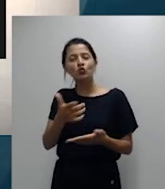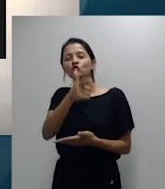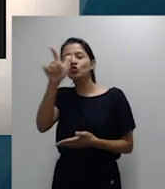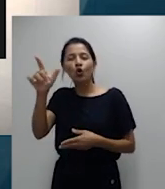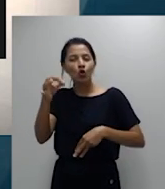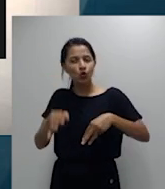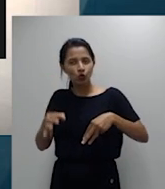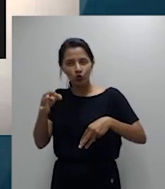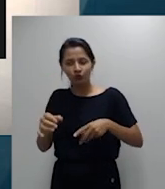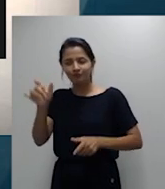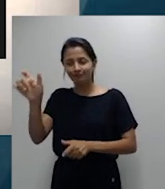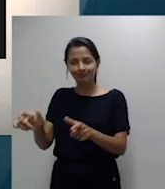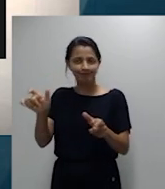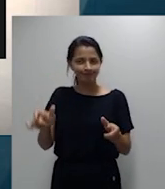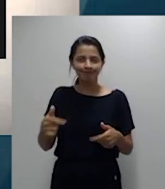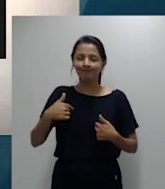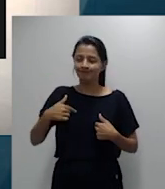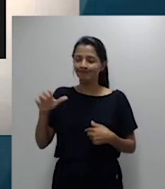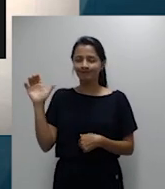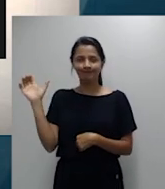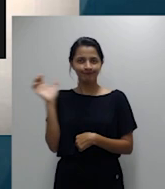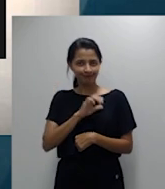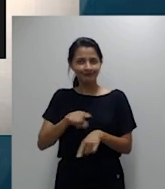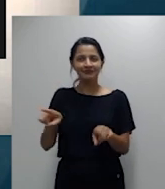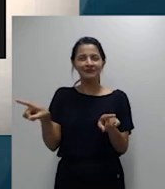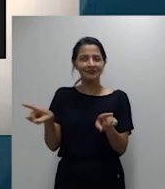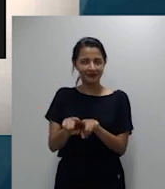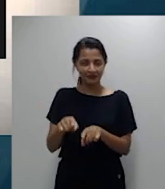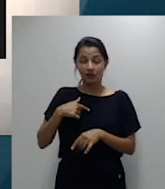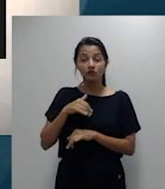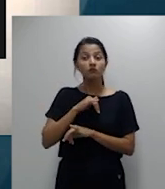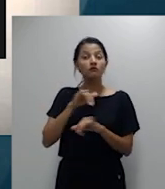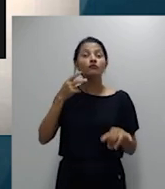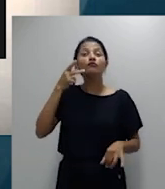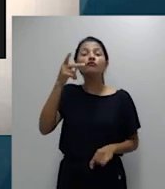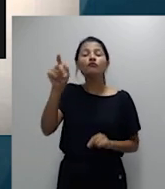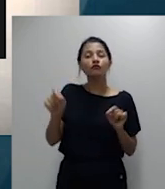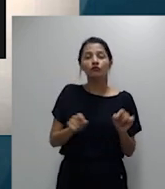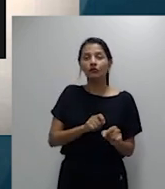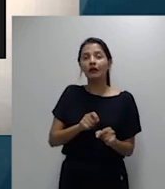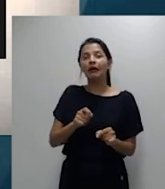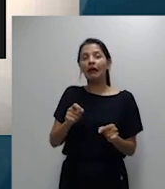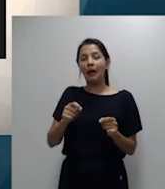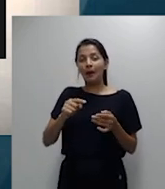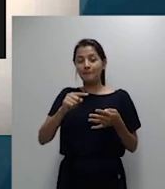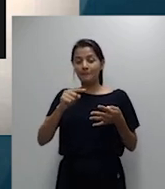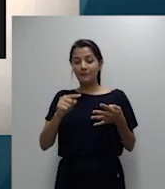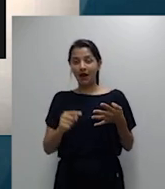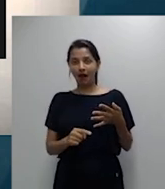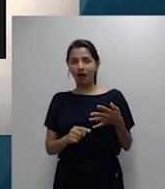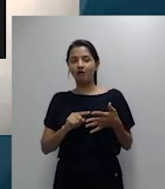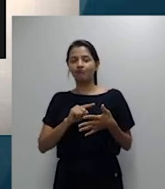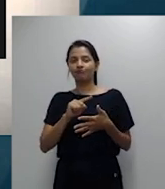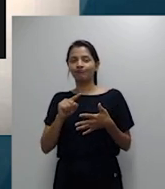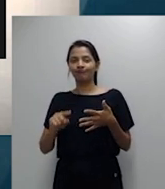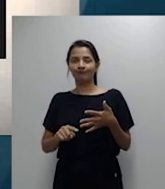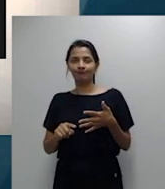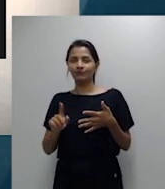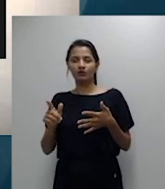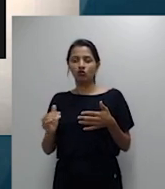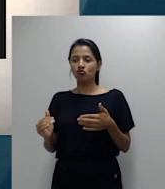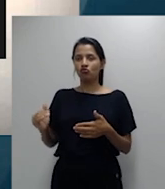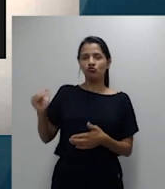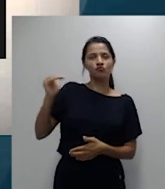também serei breve e direito trataria de pontos que não irão se sobrepor